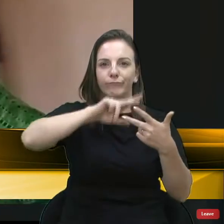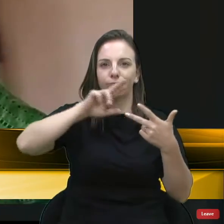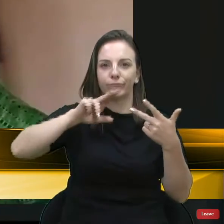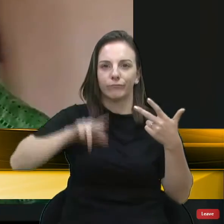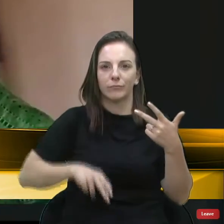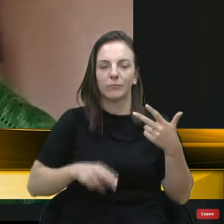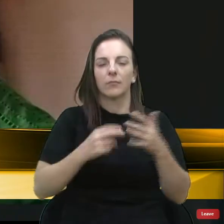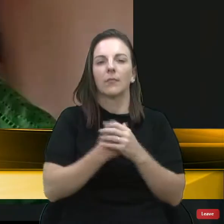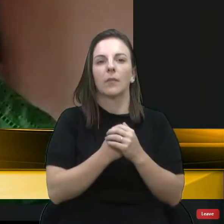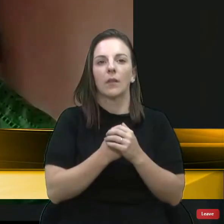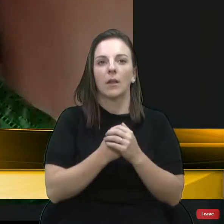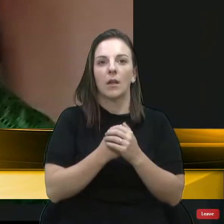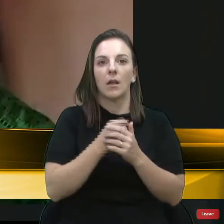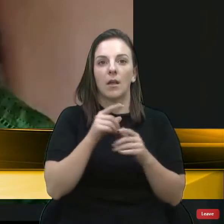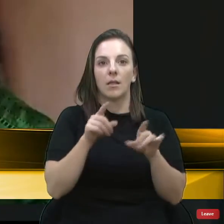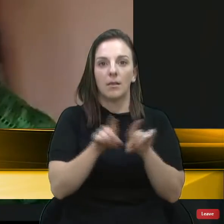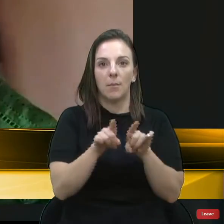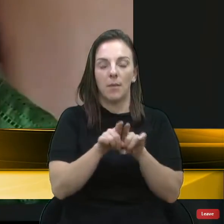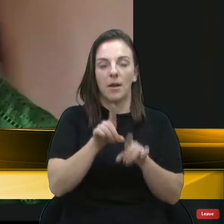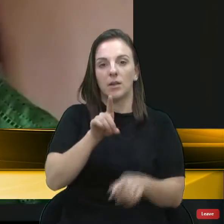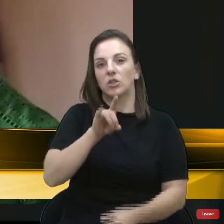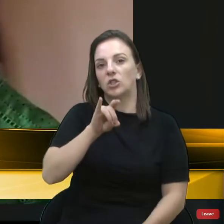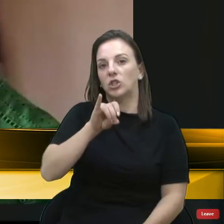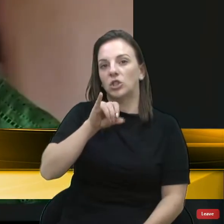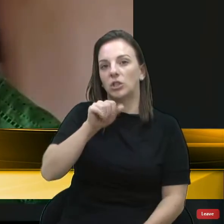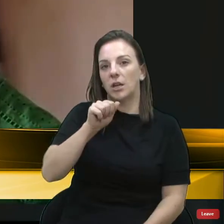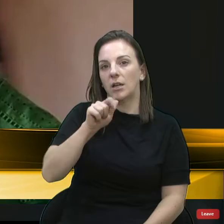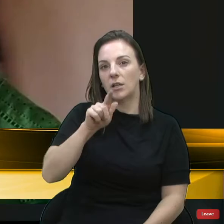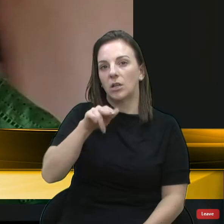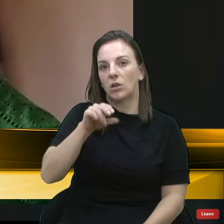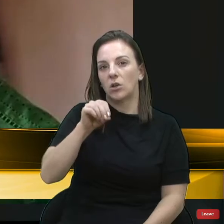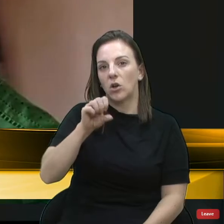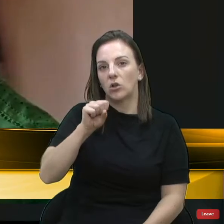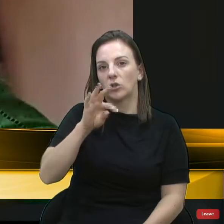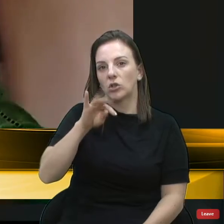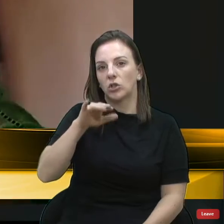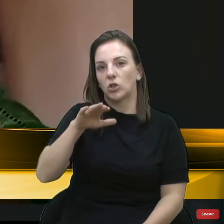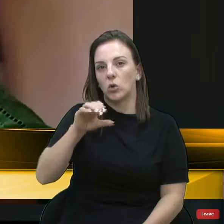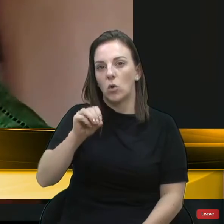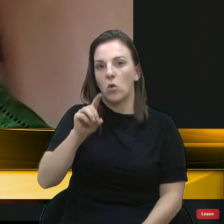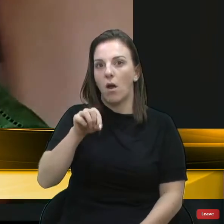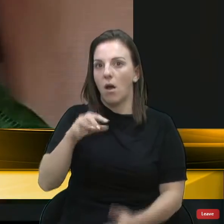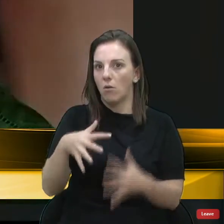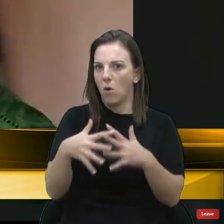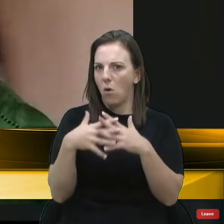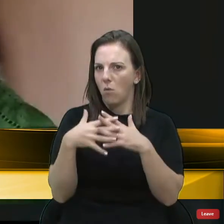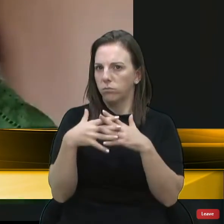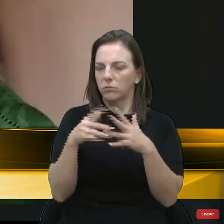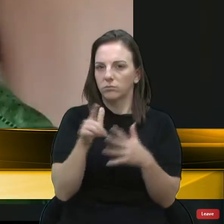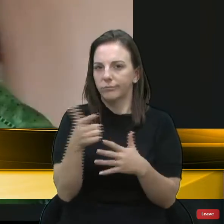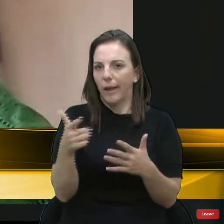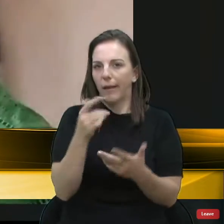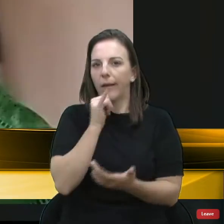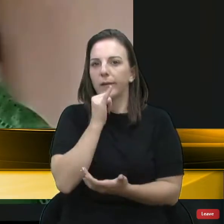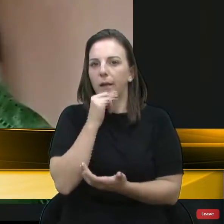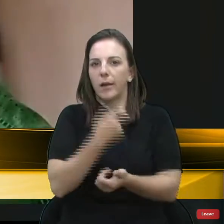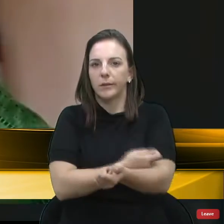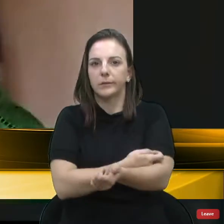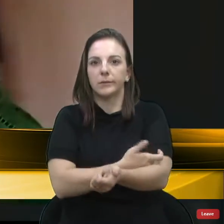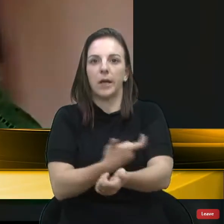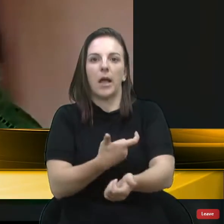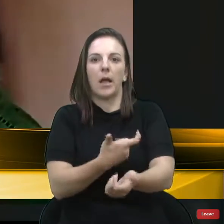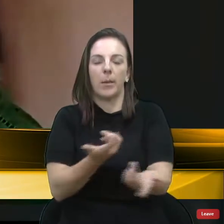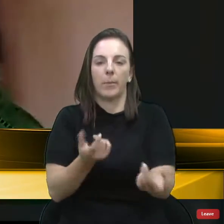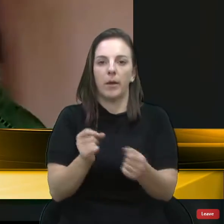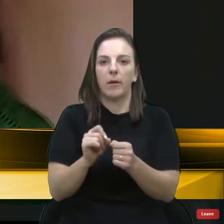do autismo, ele é muito complexo. Não existe um exame que você leve a criança num neurologista